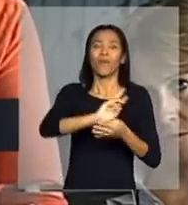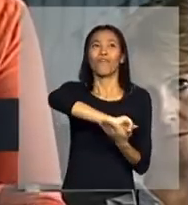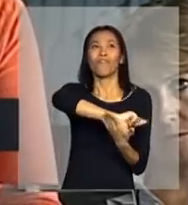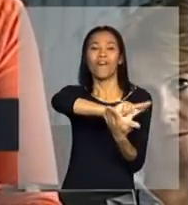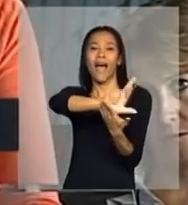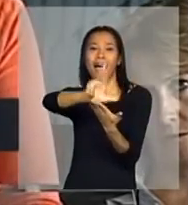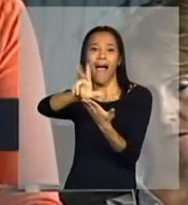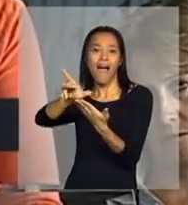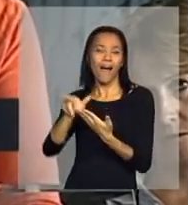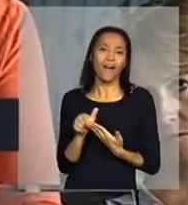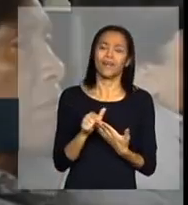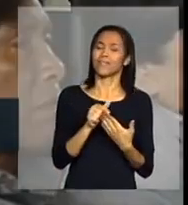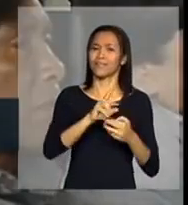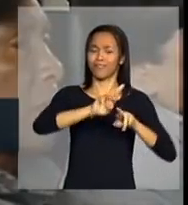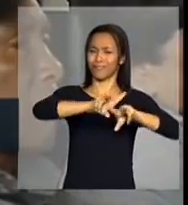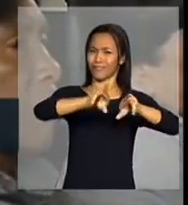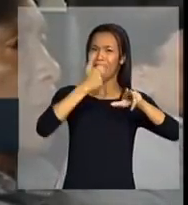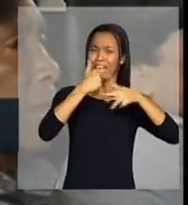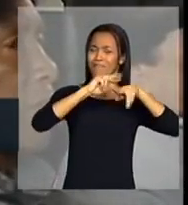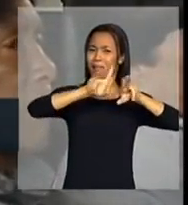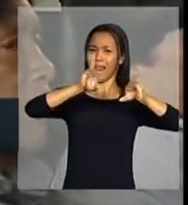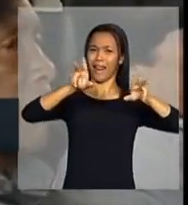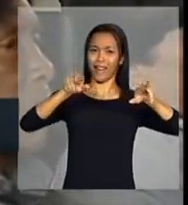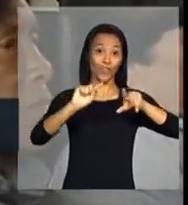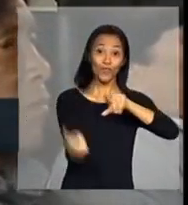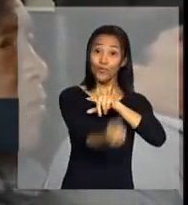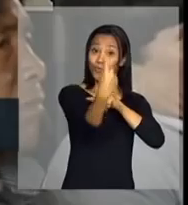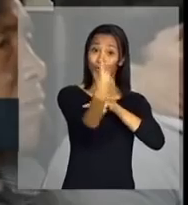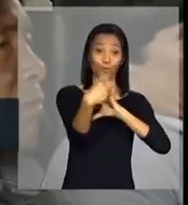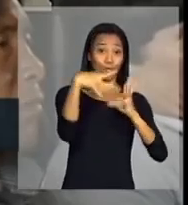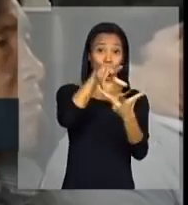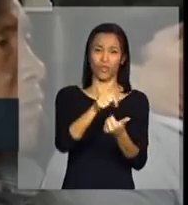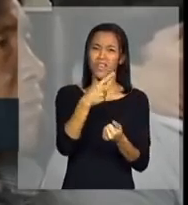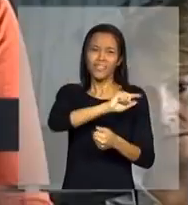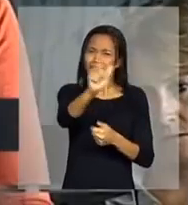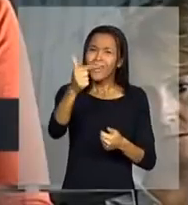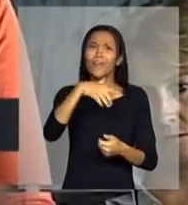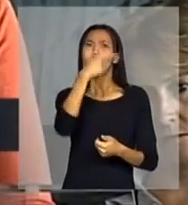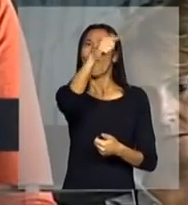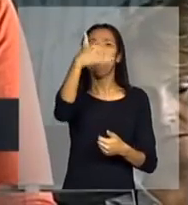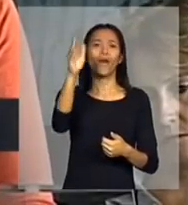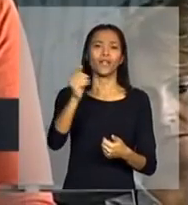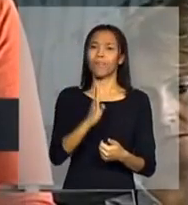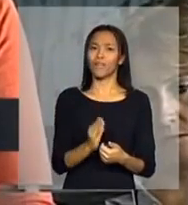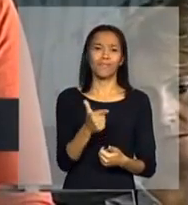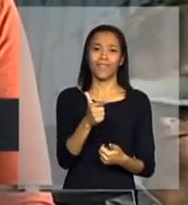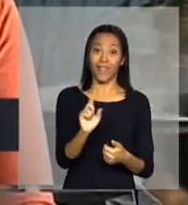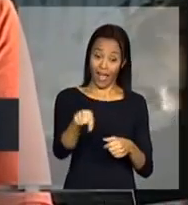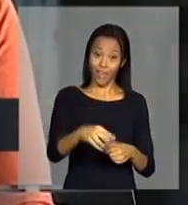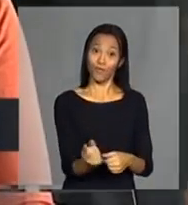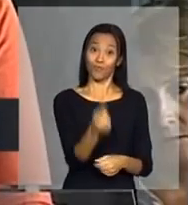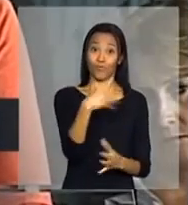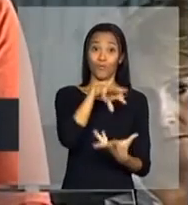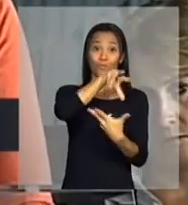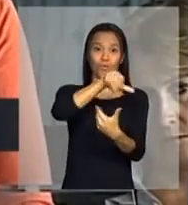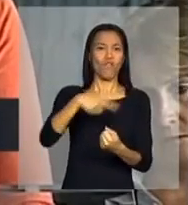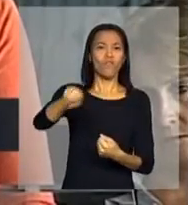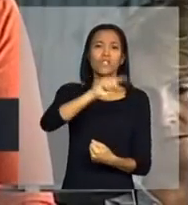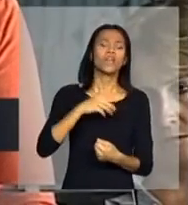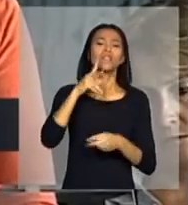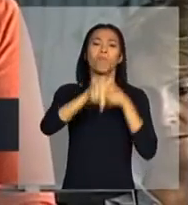maravilhosa, que nos coloca de forma singular diante do mundo. Ninguém no mundo tem o que nós temos, e o que nós temos são vocês,